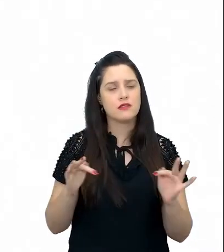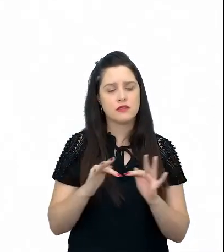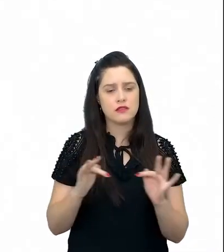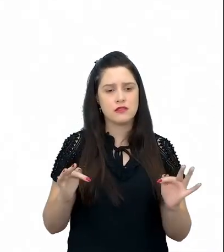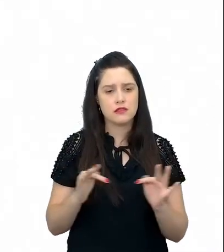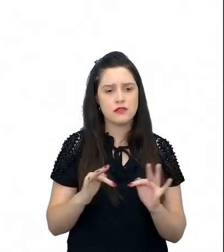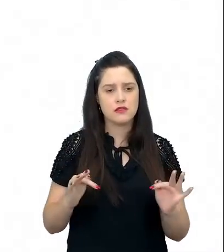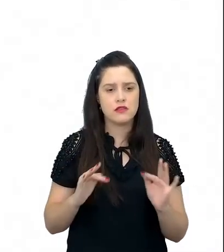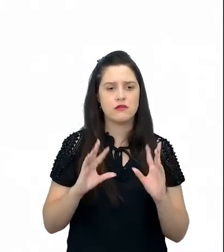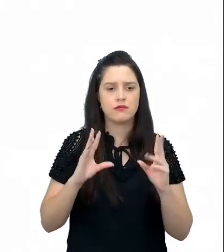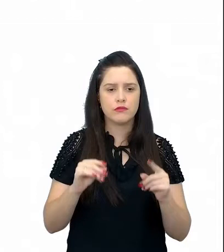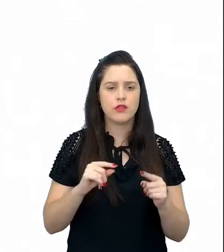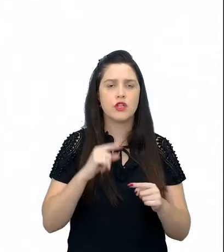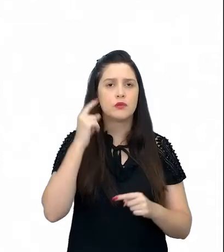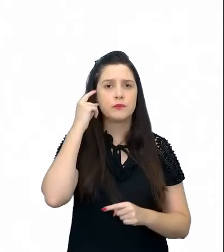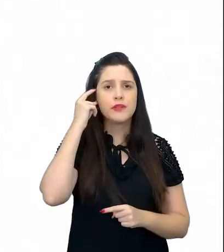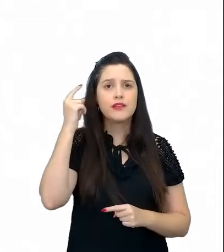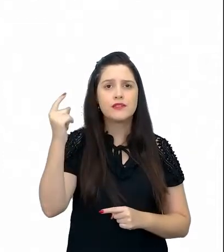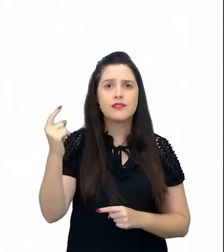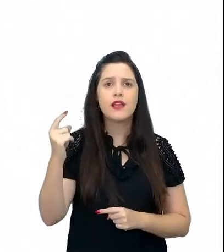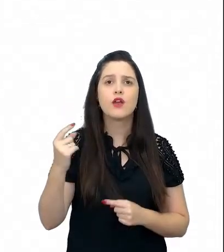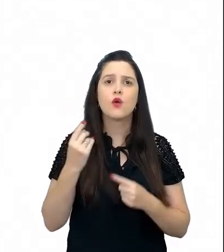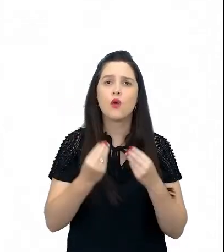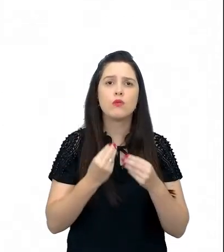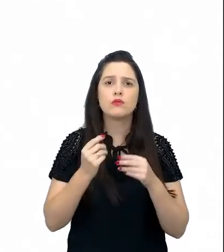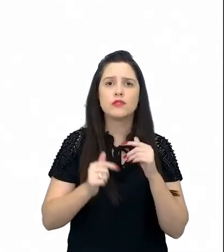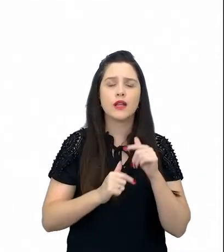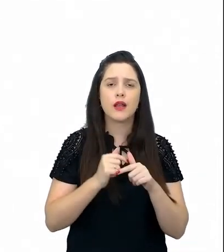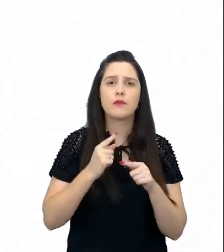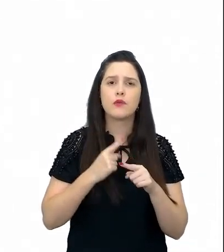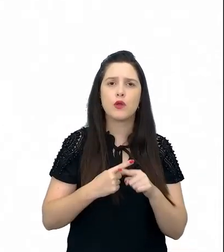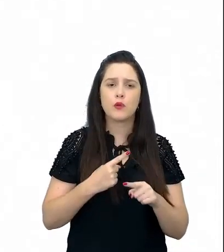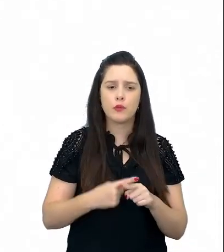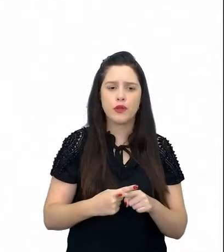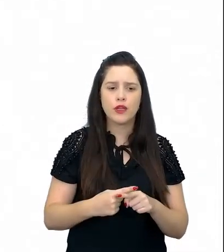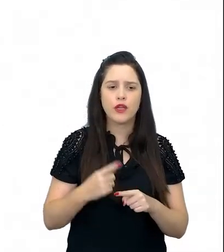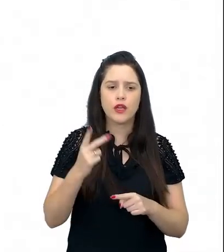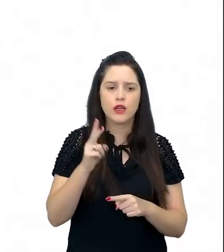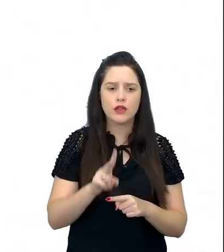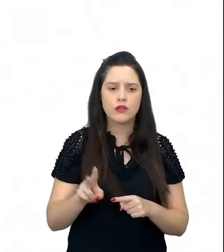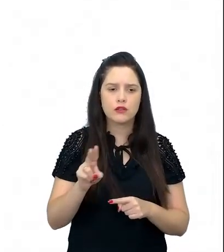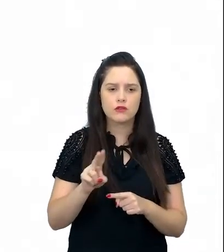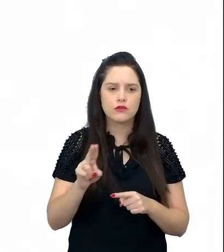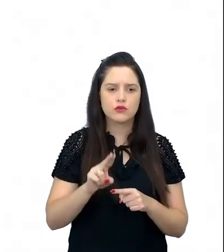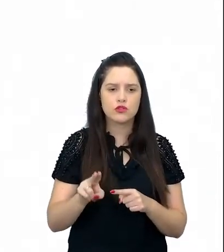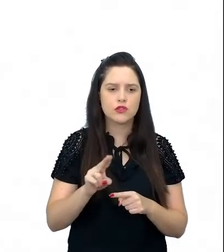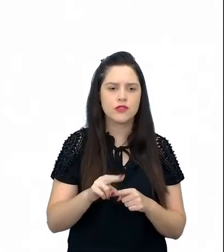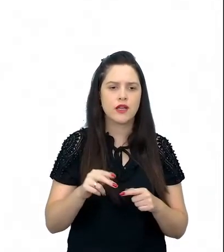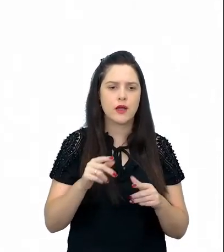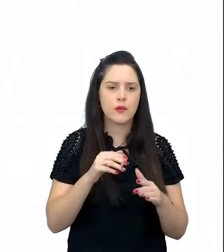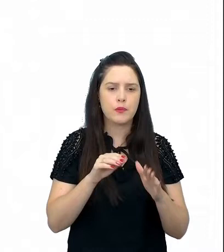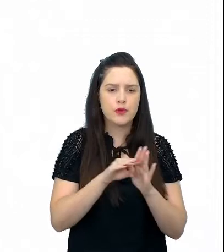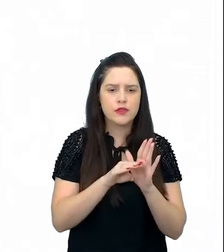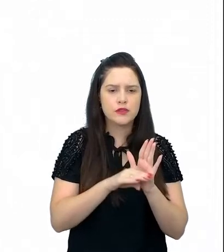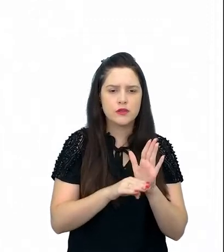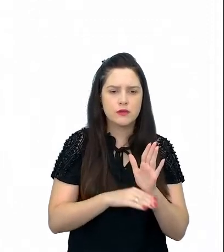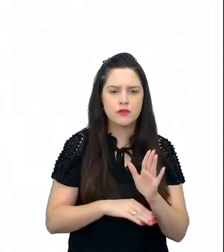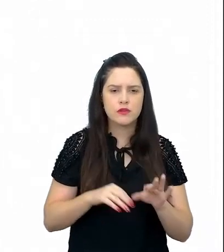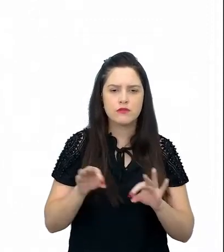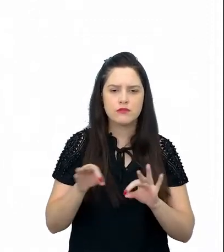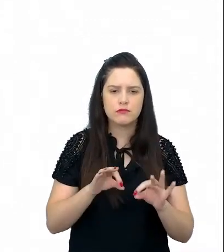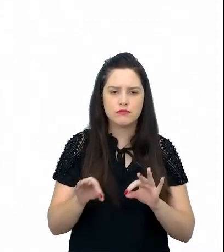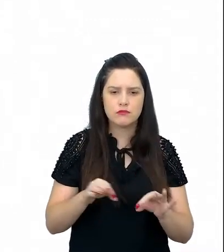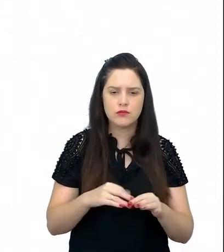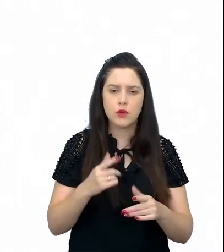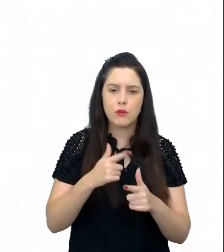um problema para a gente pensar, para a gente poder trabalhar, porque muito se fala da regra de três. Na verdade, é uma comparação entre duas o